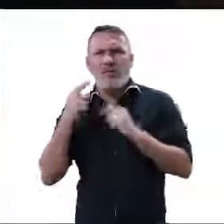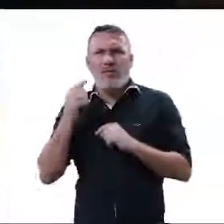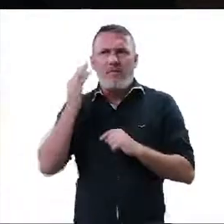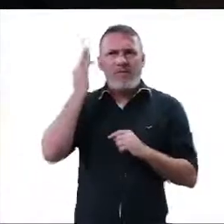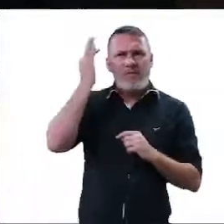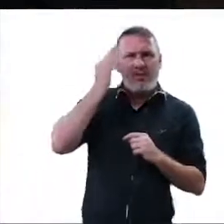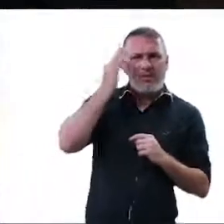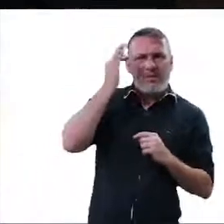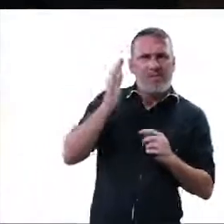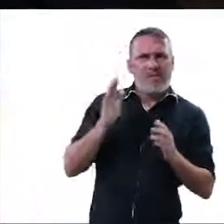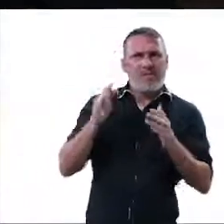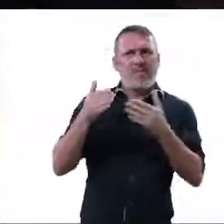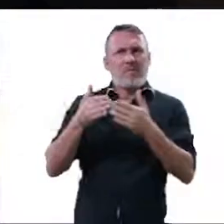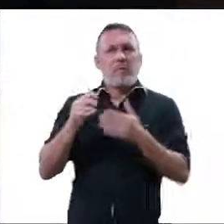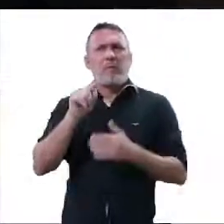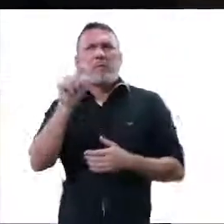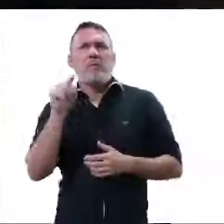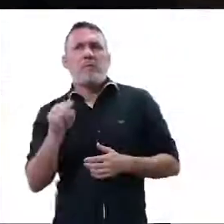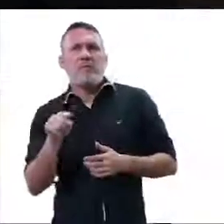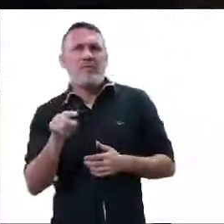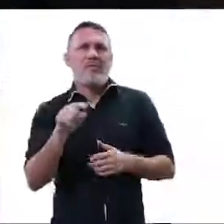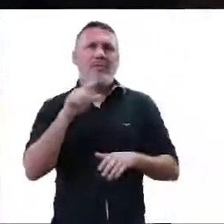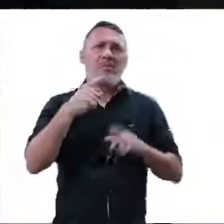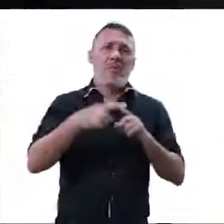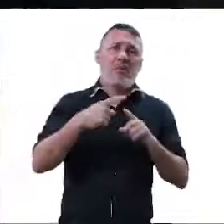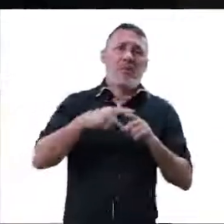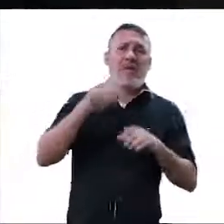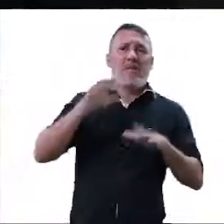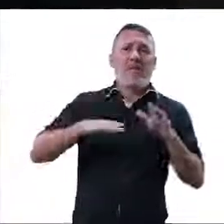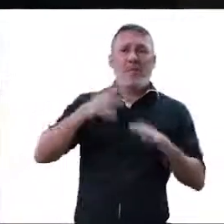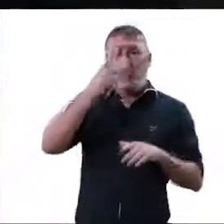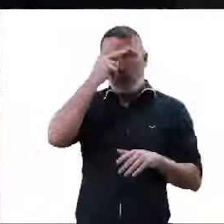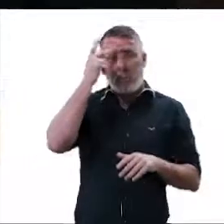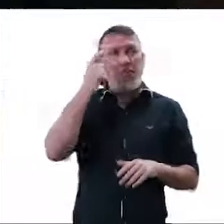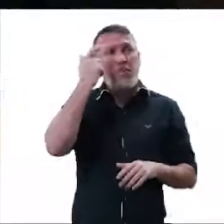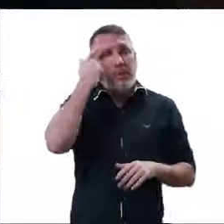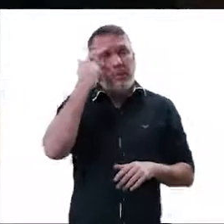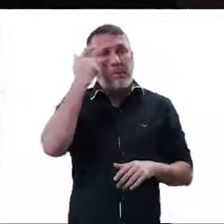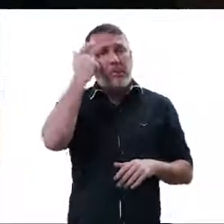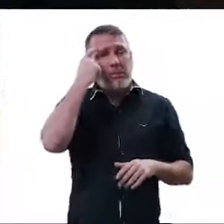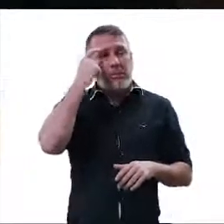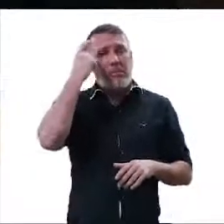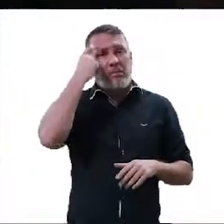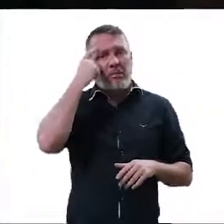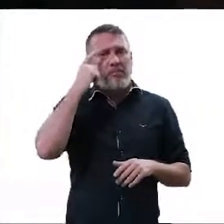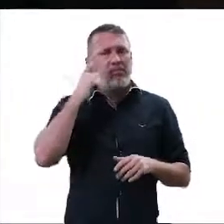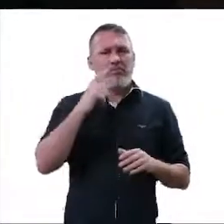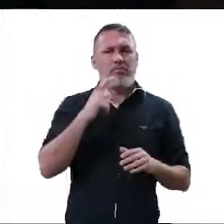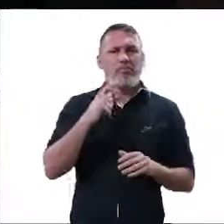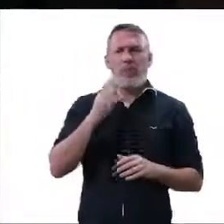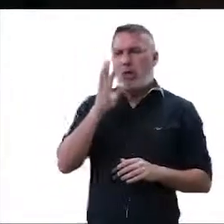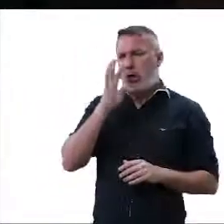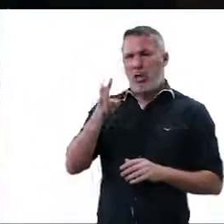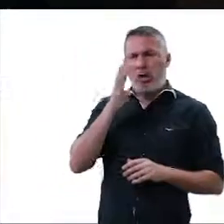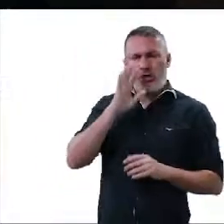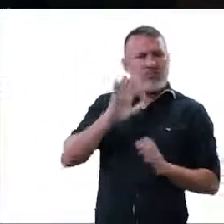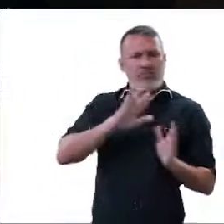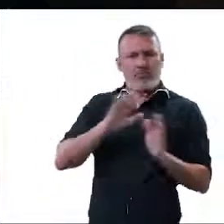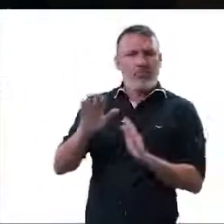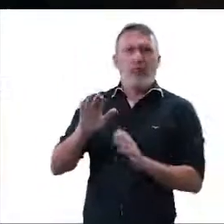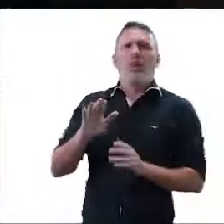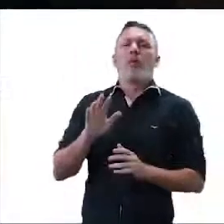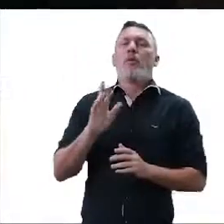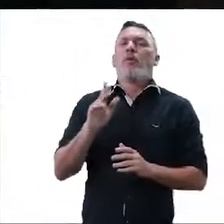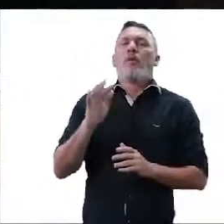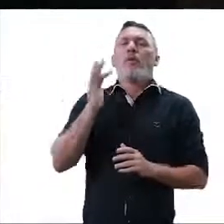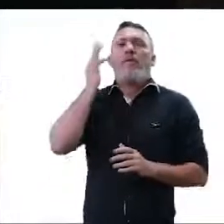uma perspectiva bastante especulativa, ou seja, o sujeito fica pensando, e ele vai tecer críticas. Não é que